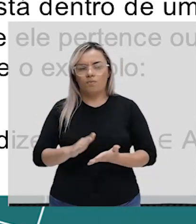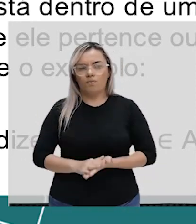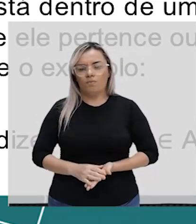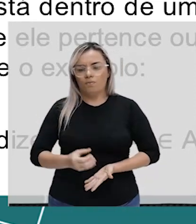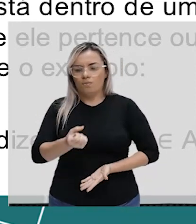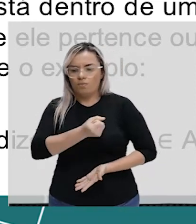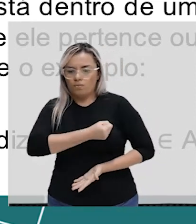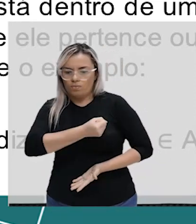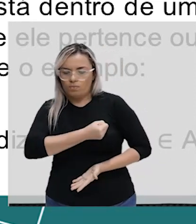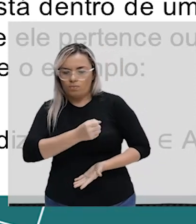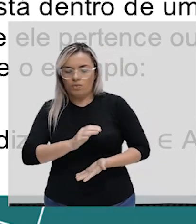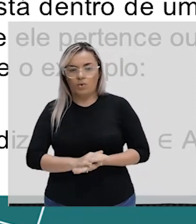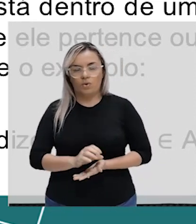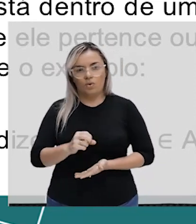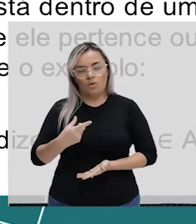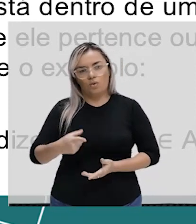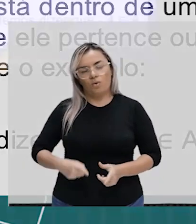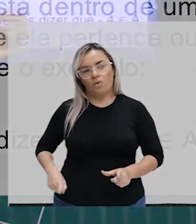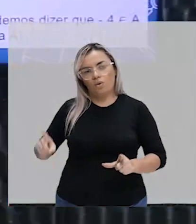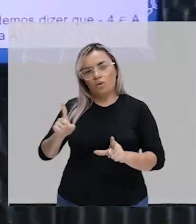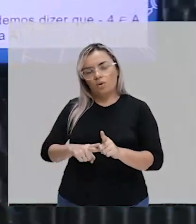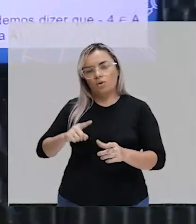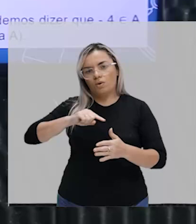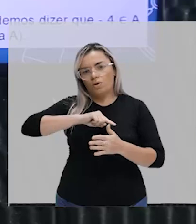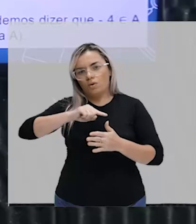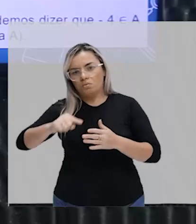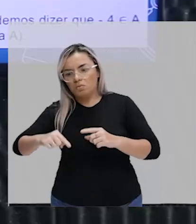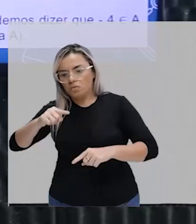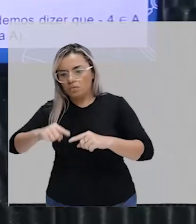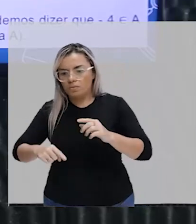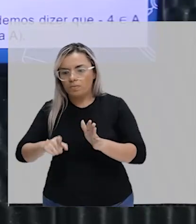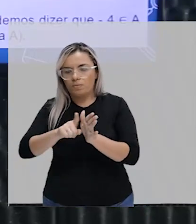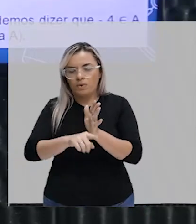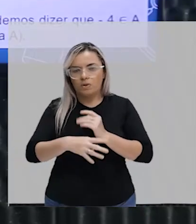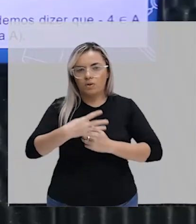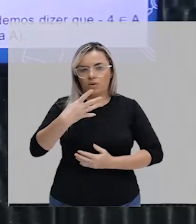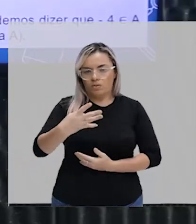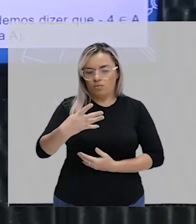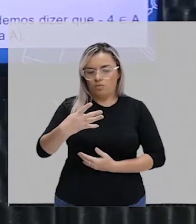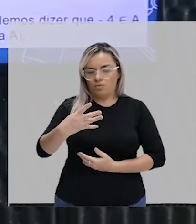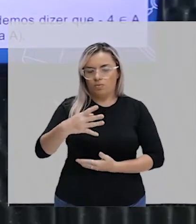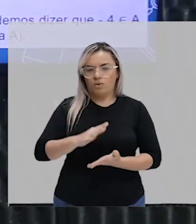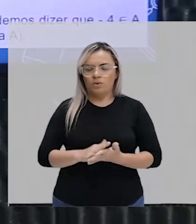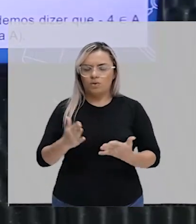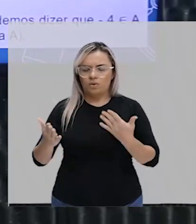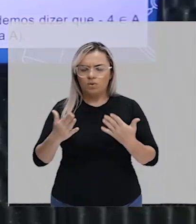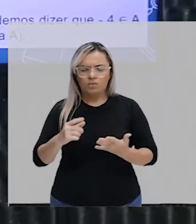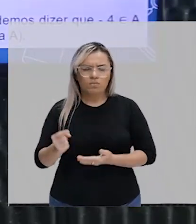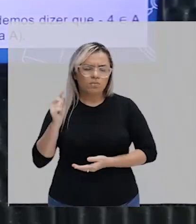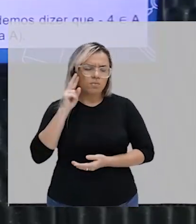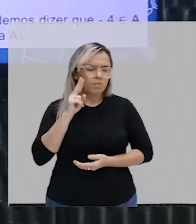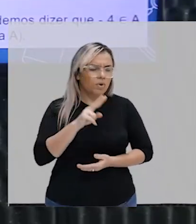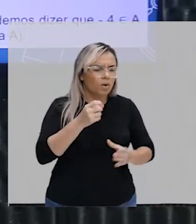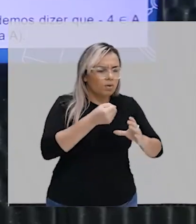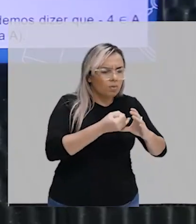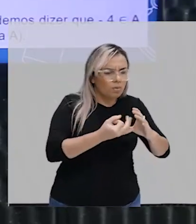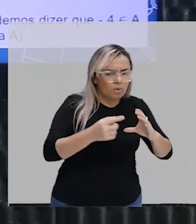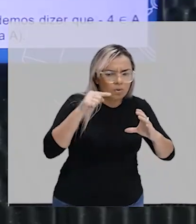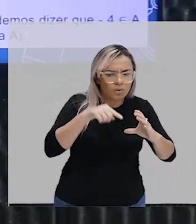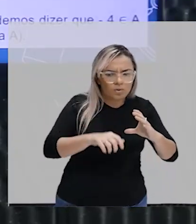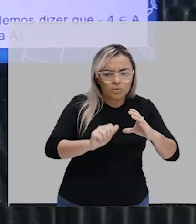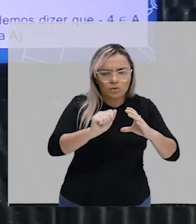o elemento, o termo, -4? -4, eu olho para o conjunto. Está lá esse elemento? Tá. Se